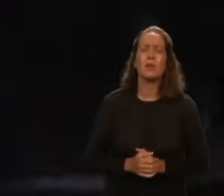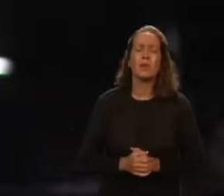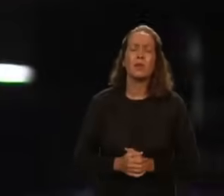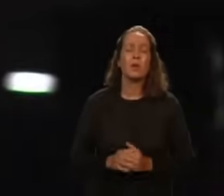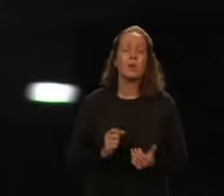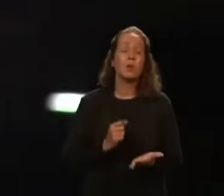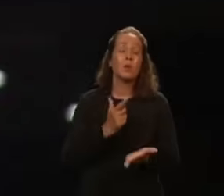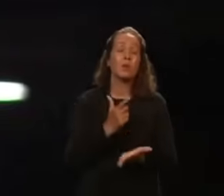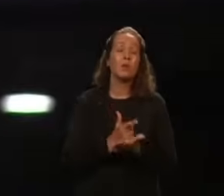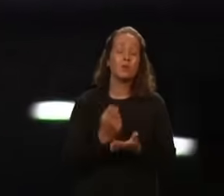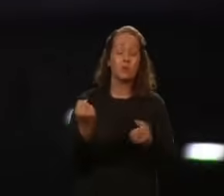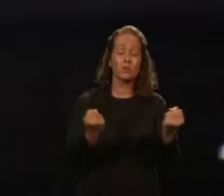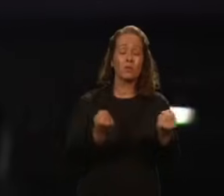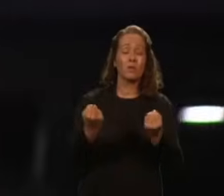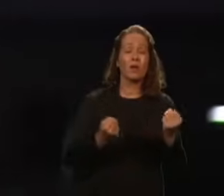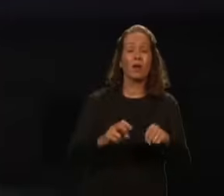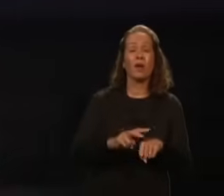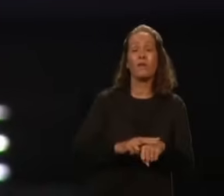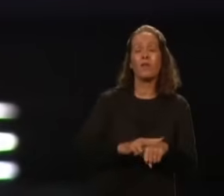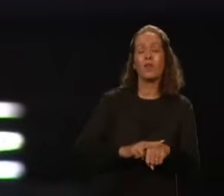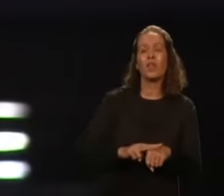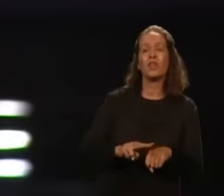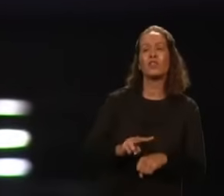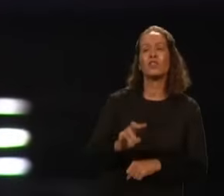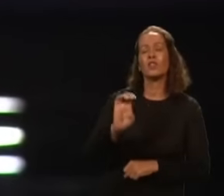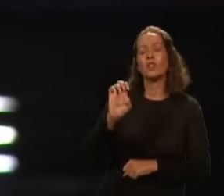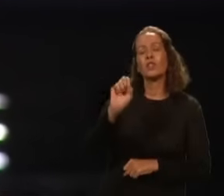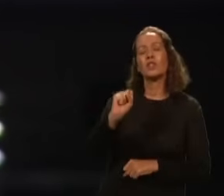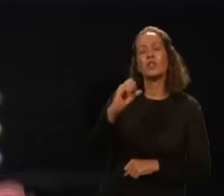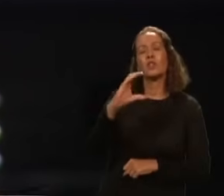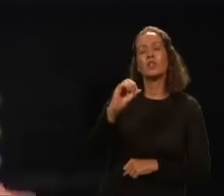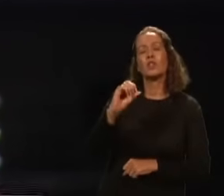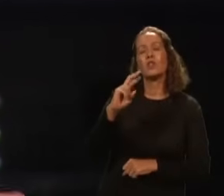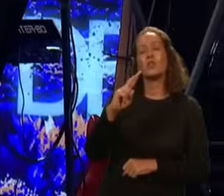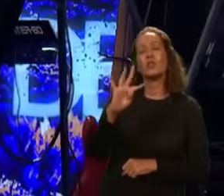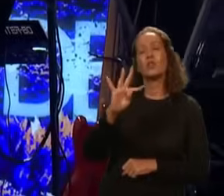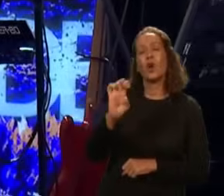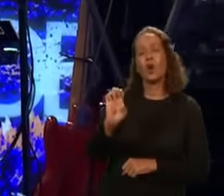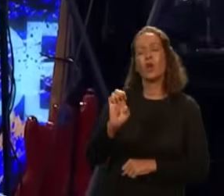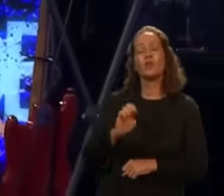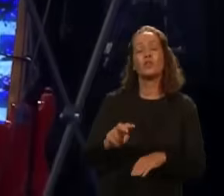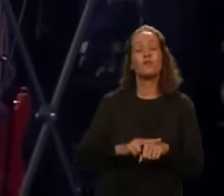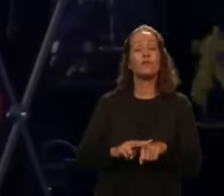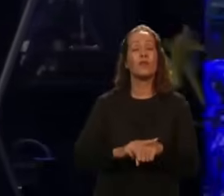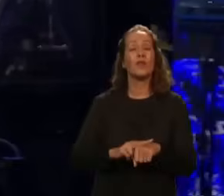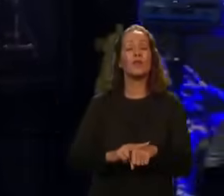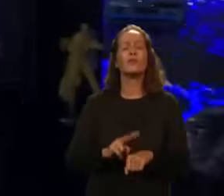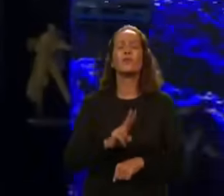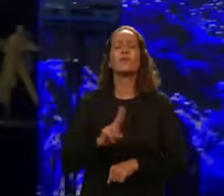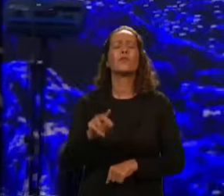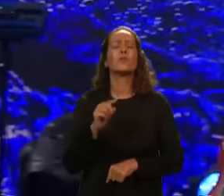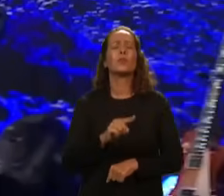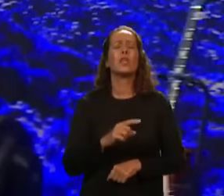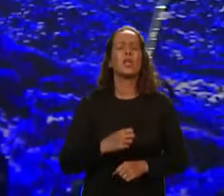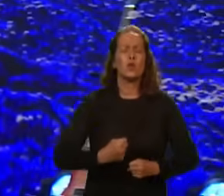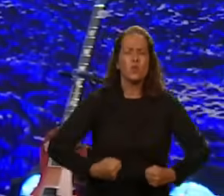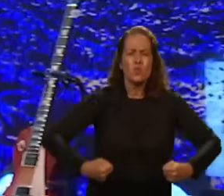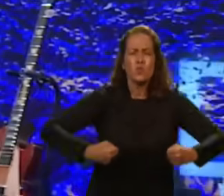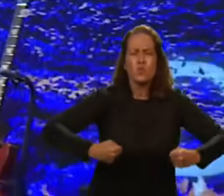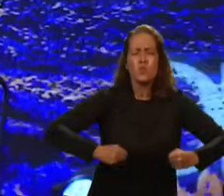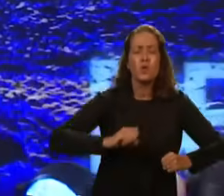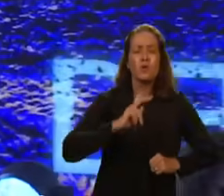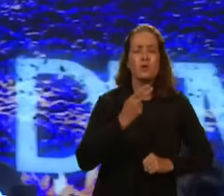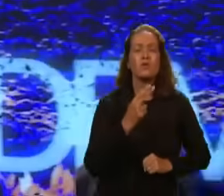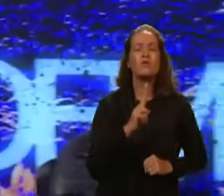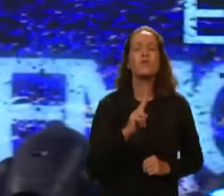85. O apelido era Hulk, porque o escapamento dele batia no fundo assim, ó. Na hora que eu ia